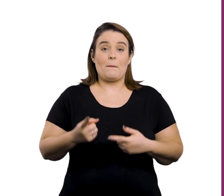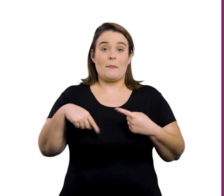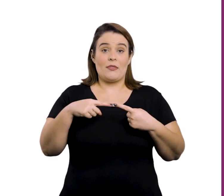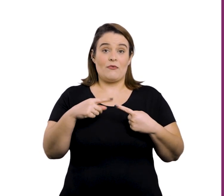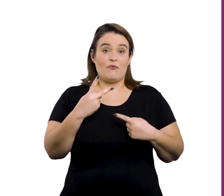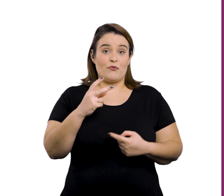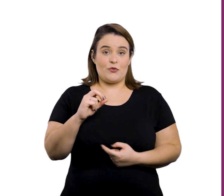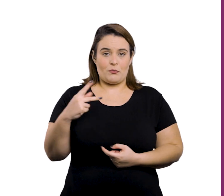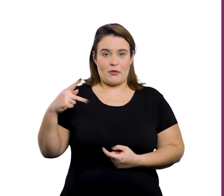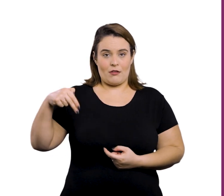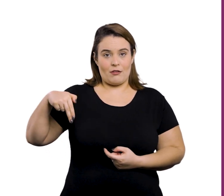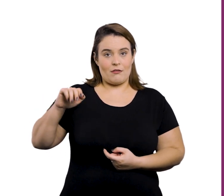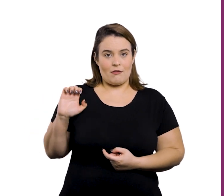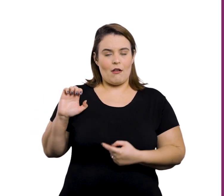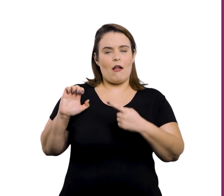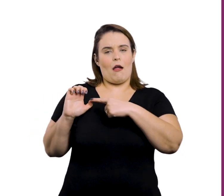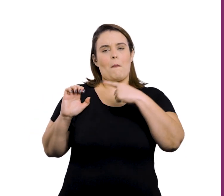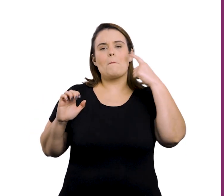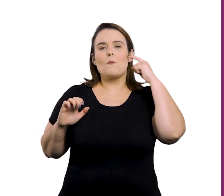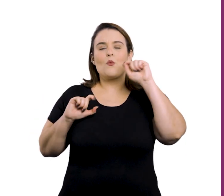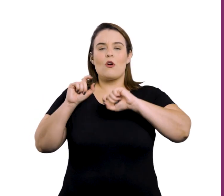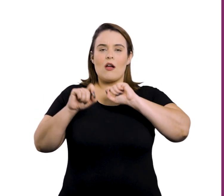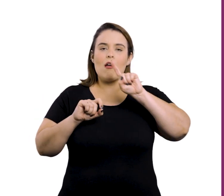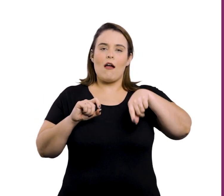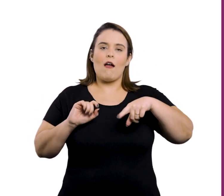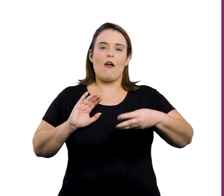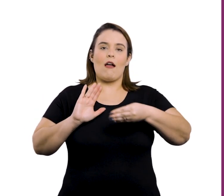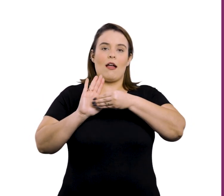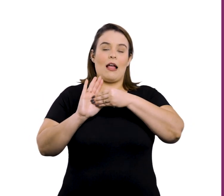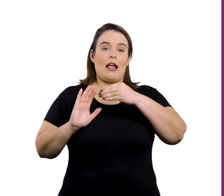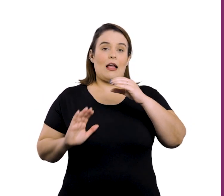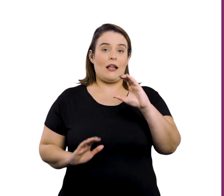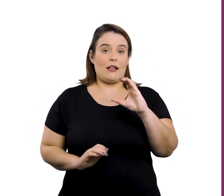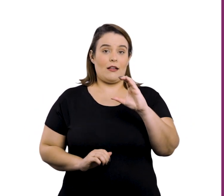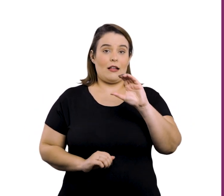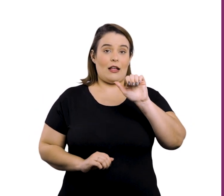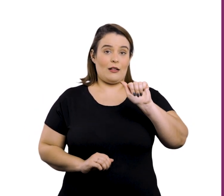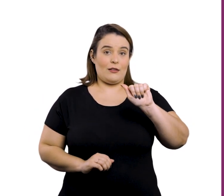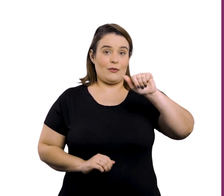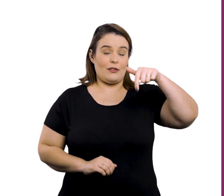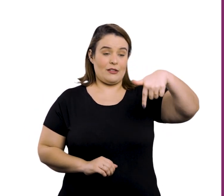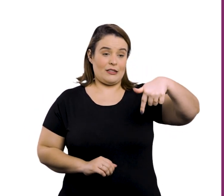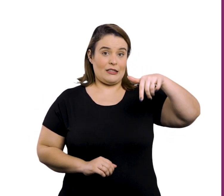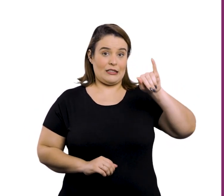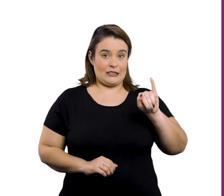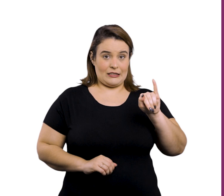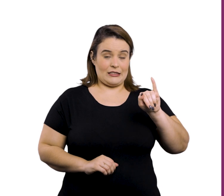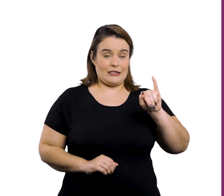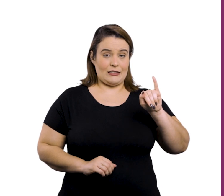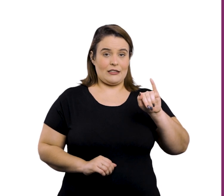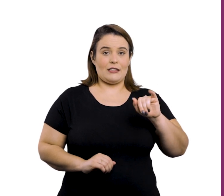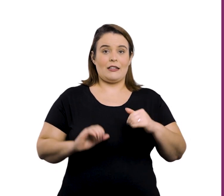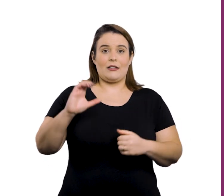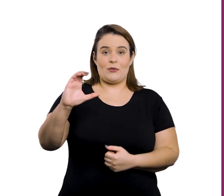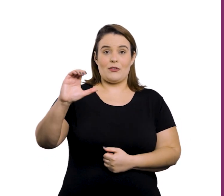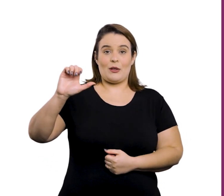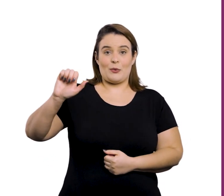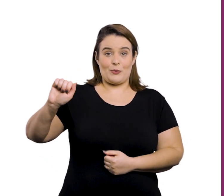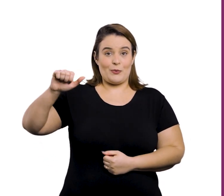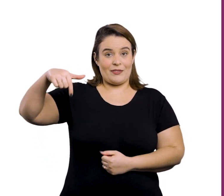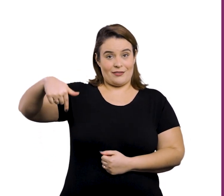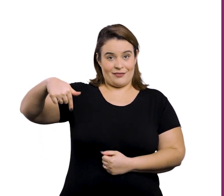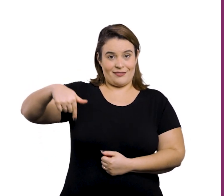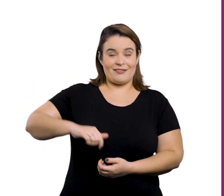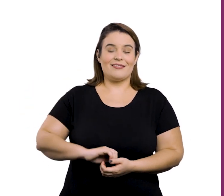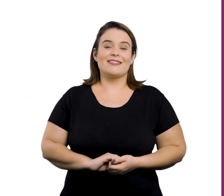Meta 20 do PNE prevê, entre outros pontos, a implementação do CAQI, Custo Aluno Qualidade Inicial, e do